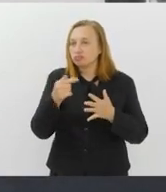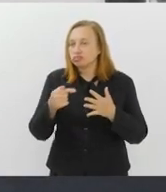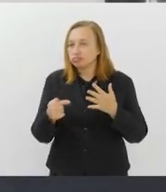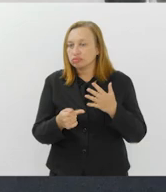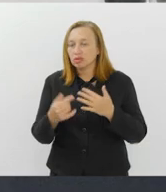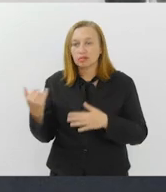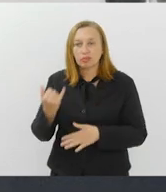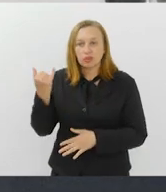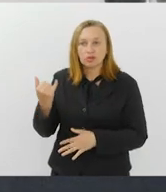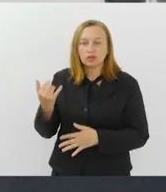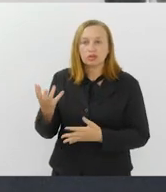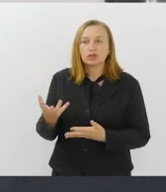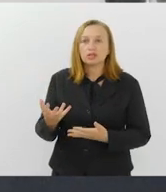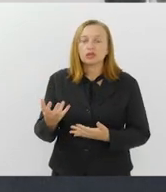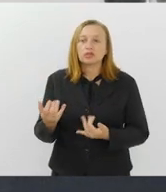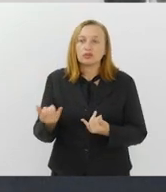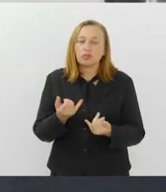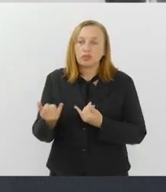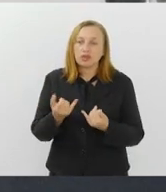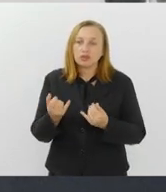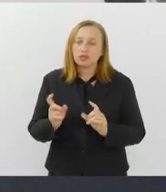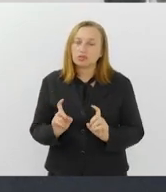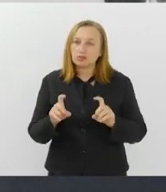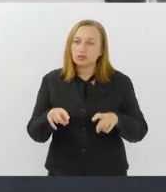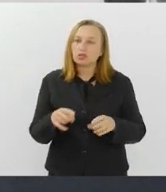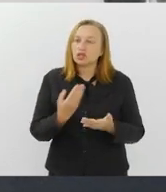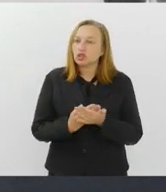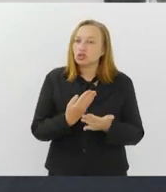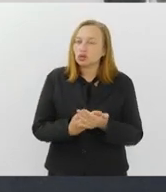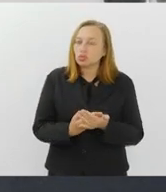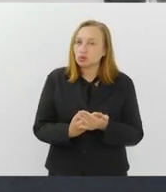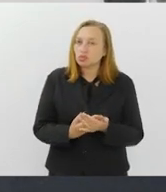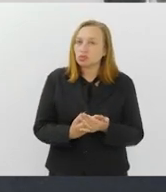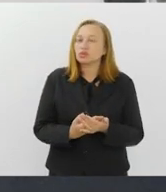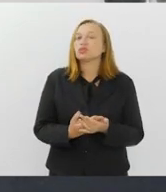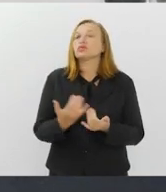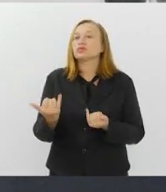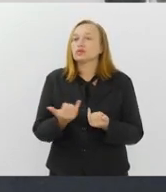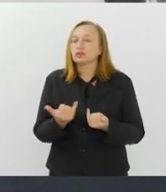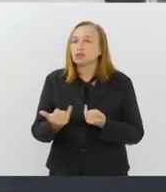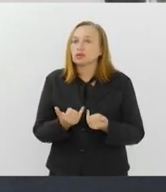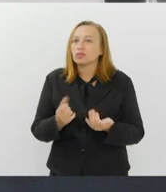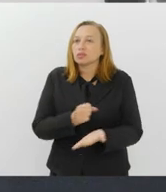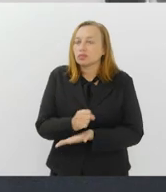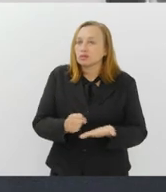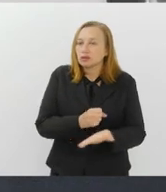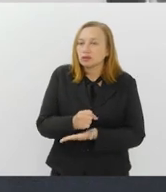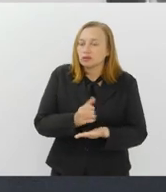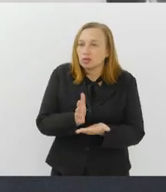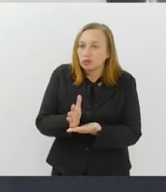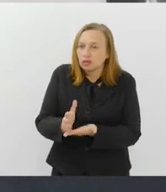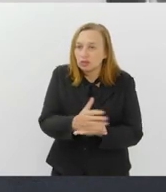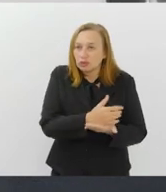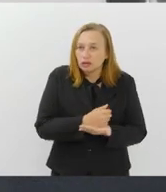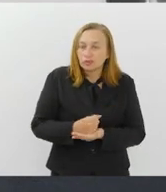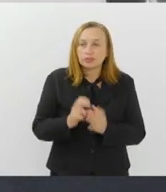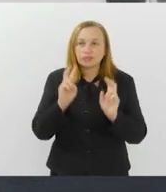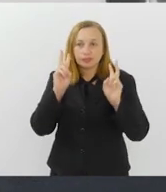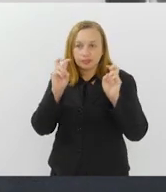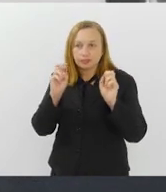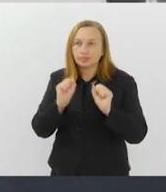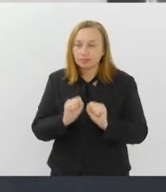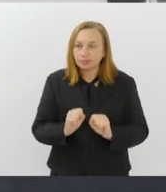no nosso gabinete e também baseados em estudos e informações coletadas sobre temas que